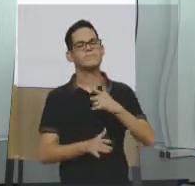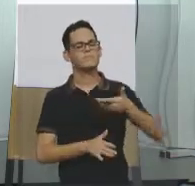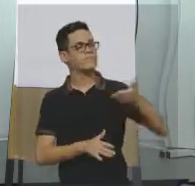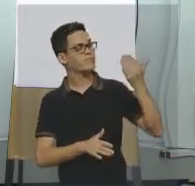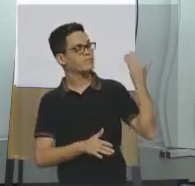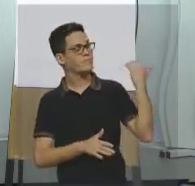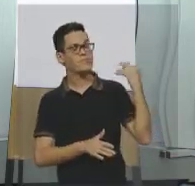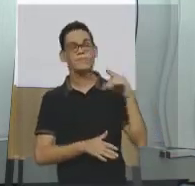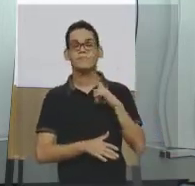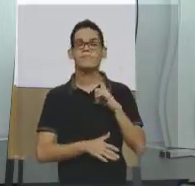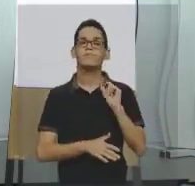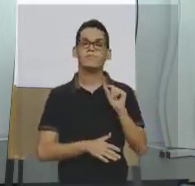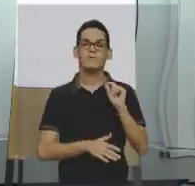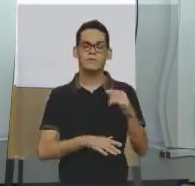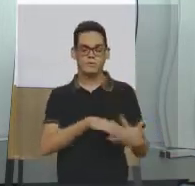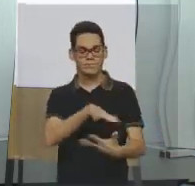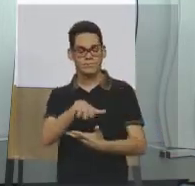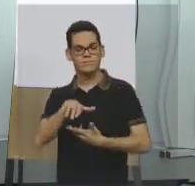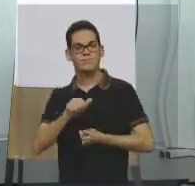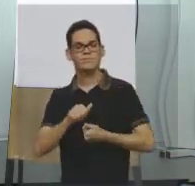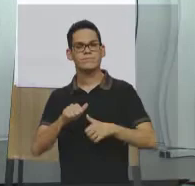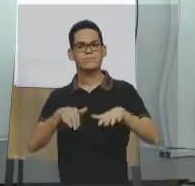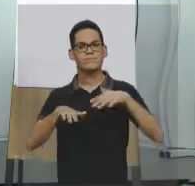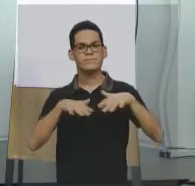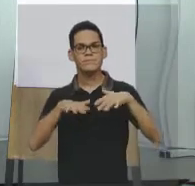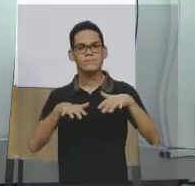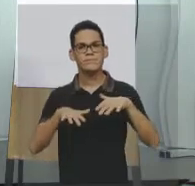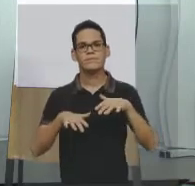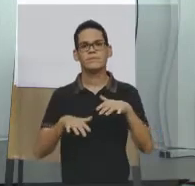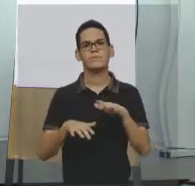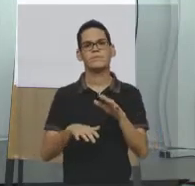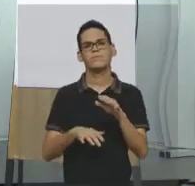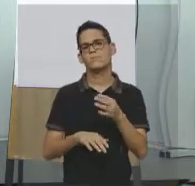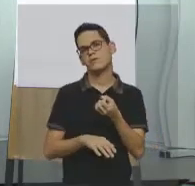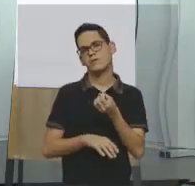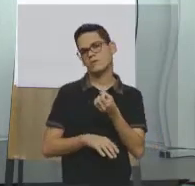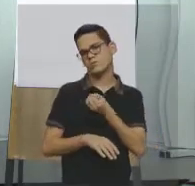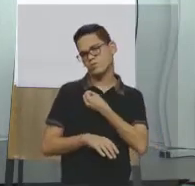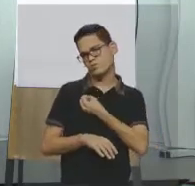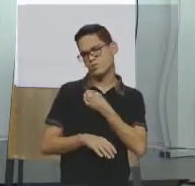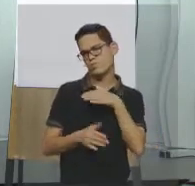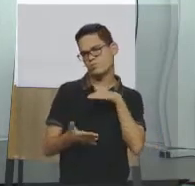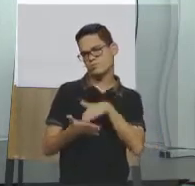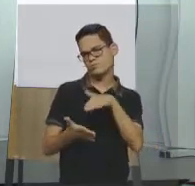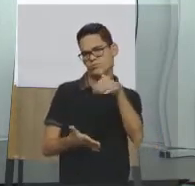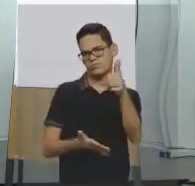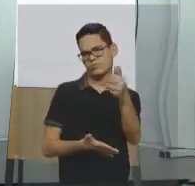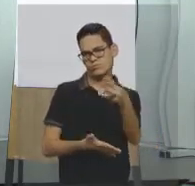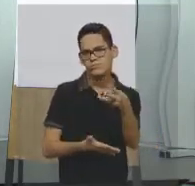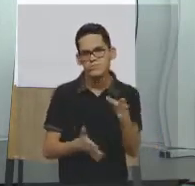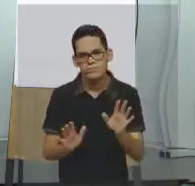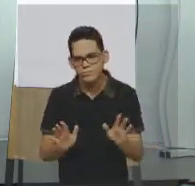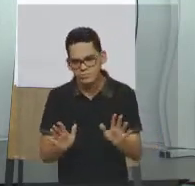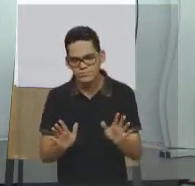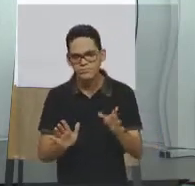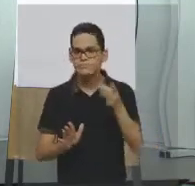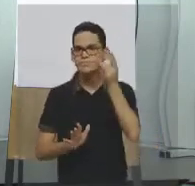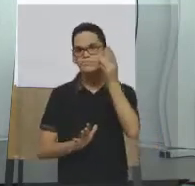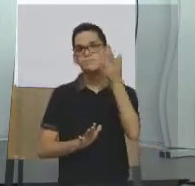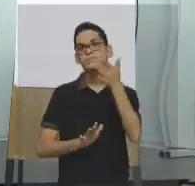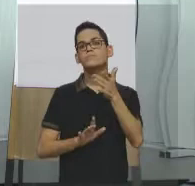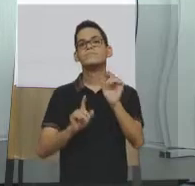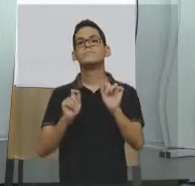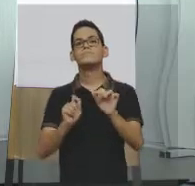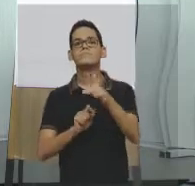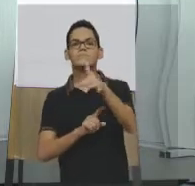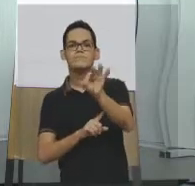atrás, há milhões de anos atrás no planeta, terremotos com magnitude que pode ter chegado a 13. Mas o que podemos provar é que